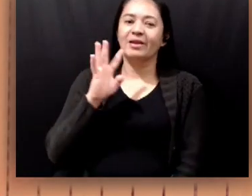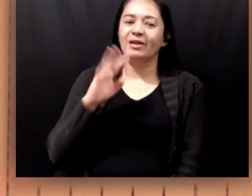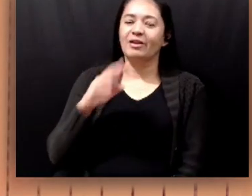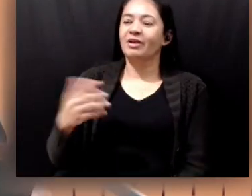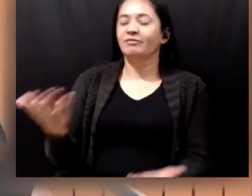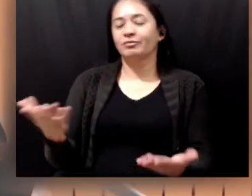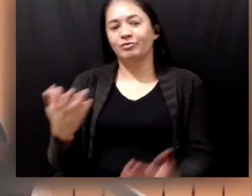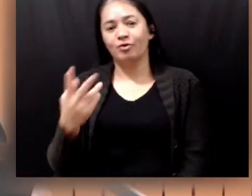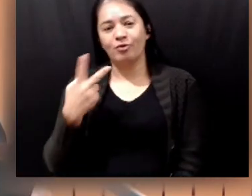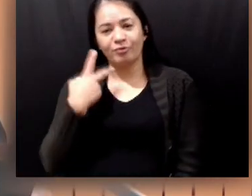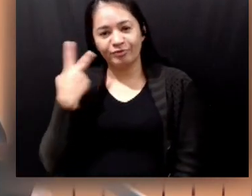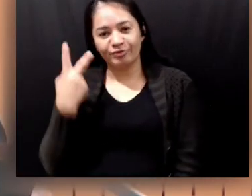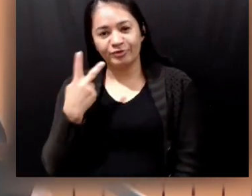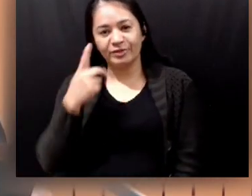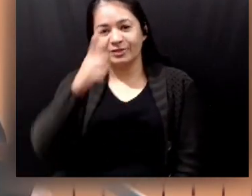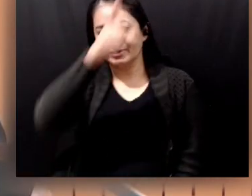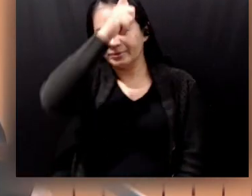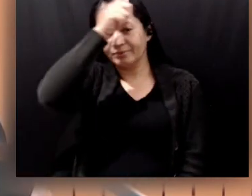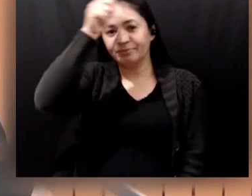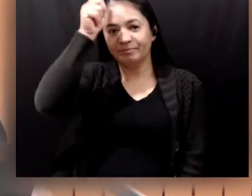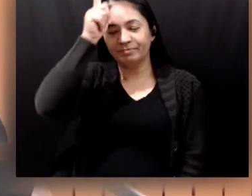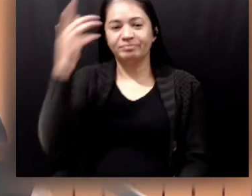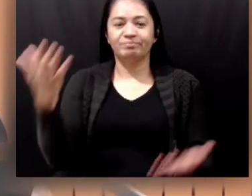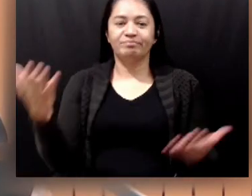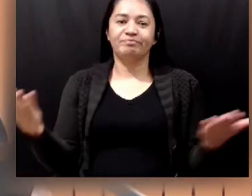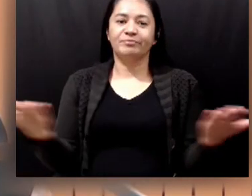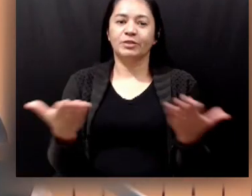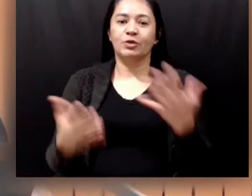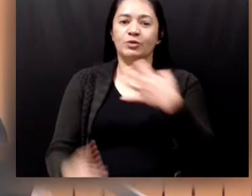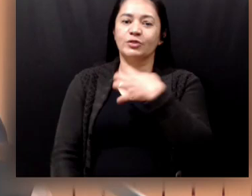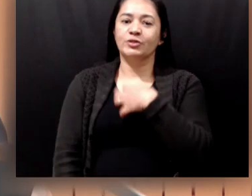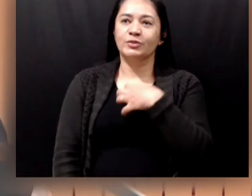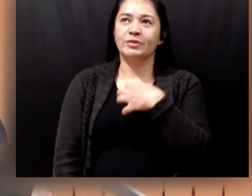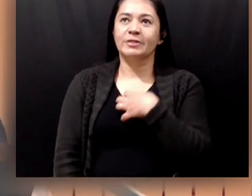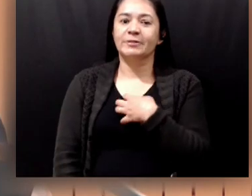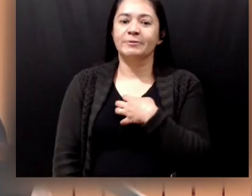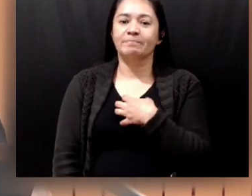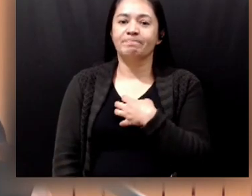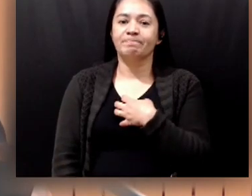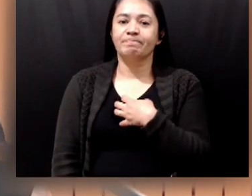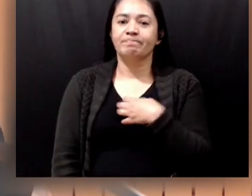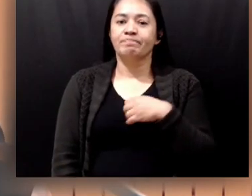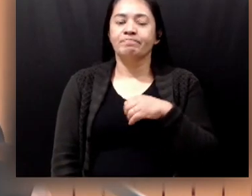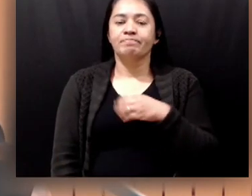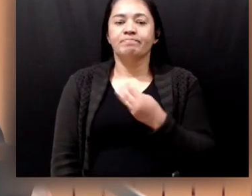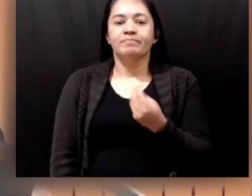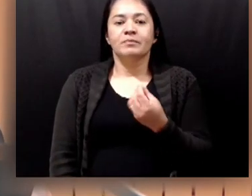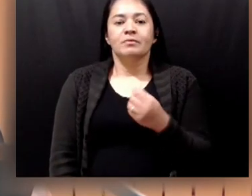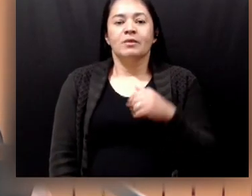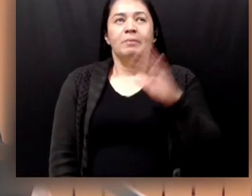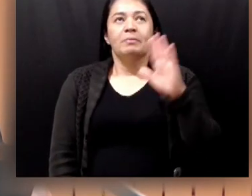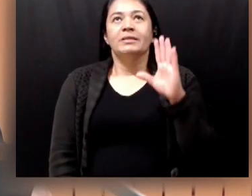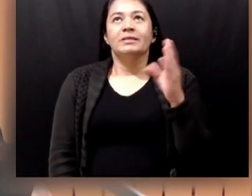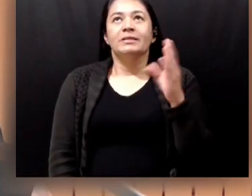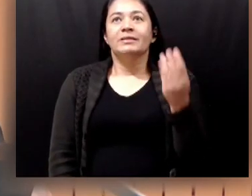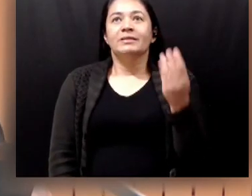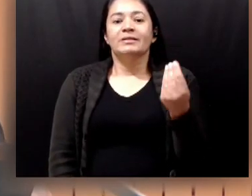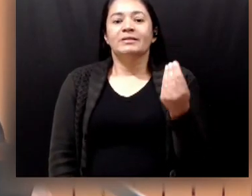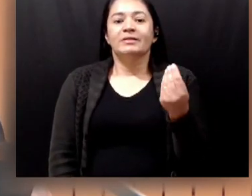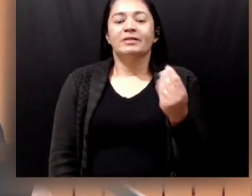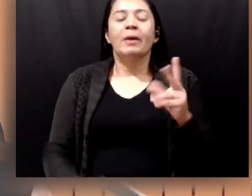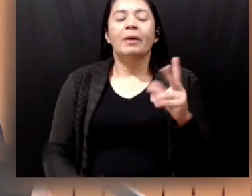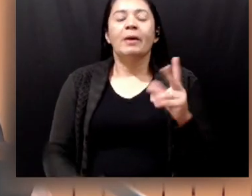né, Gustavo Peta. Hoje eu me sinto muito mais vamos dizer assim, merecedor deste prêmio até do que